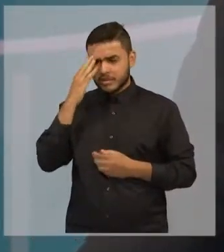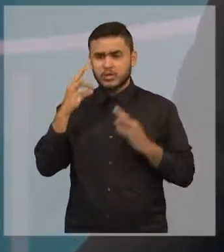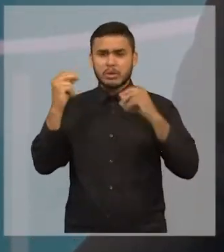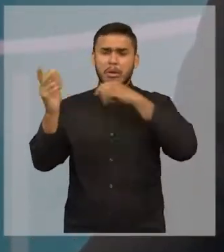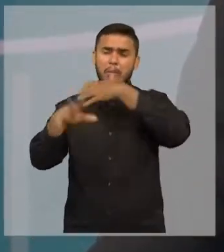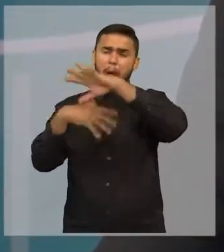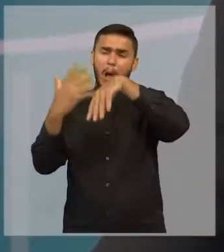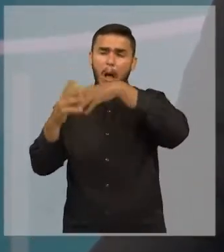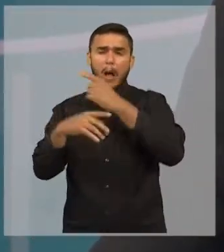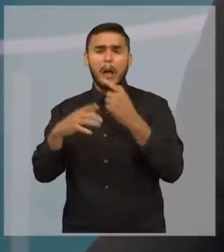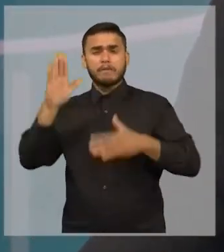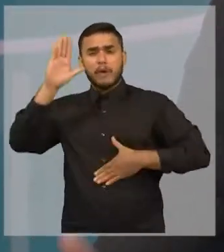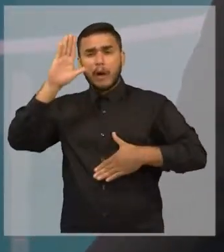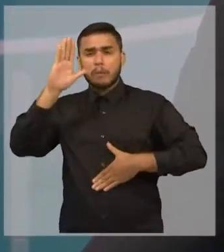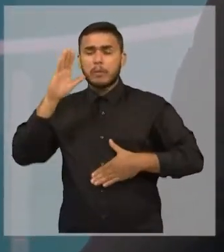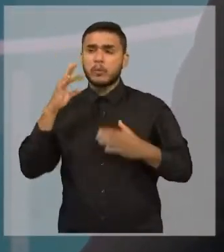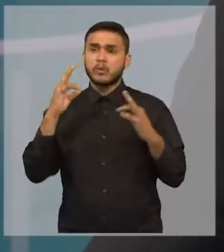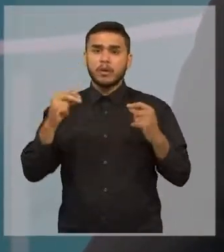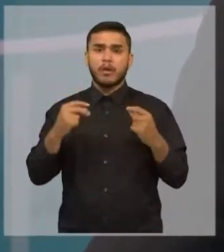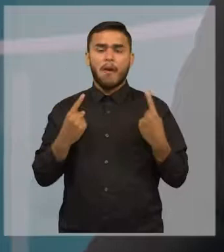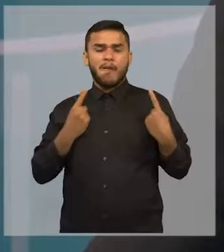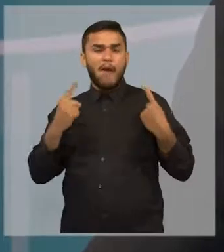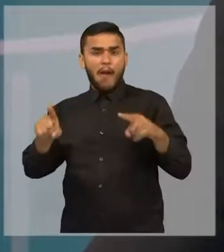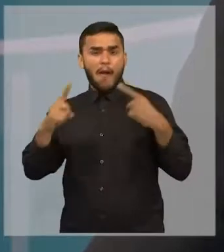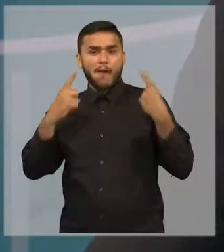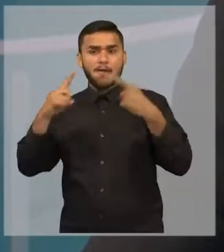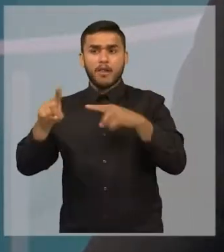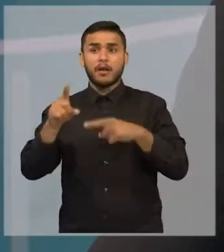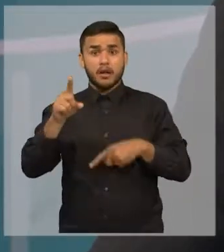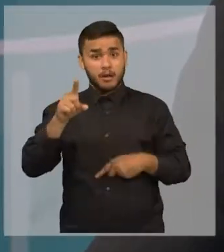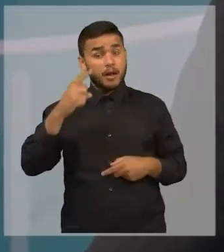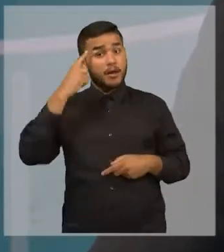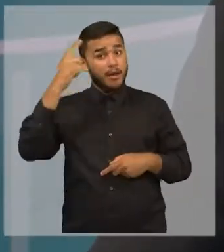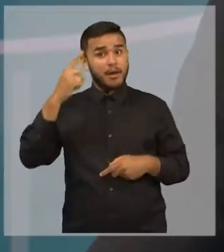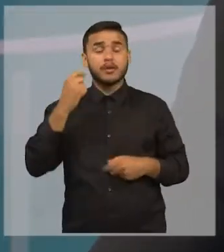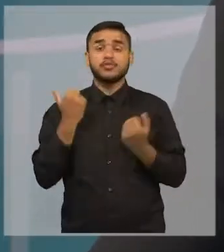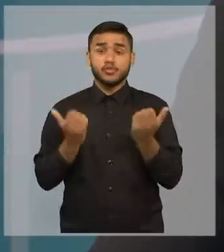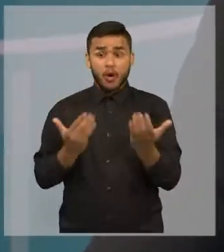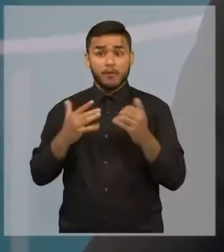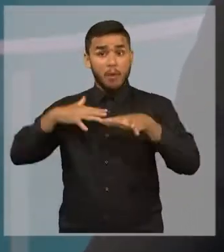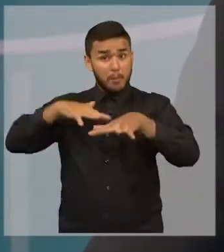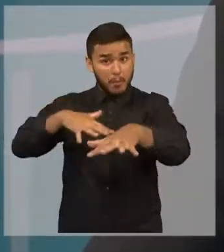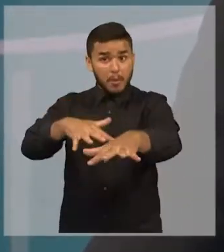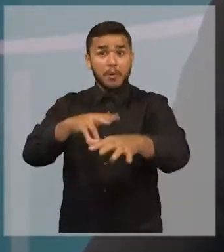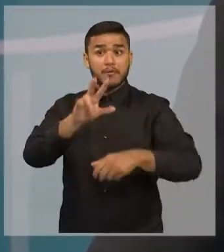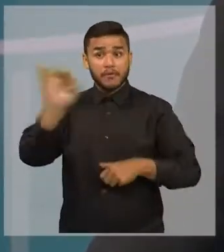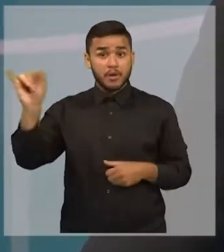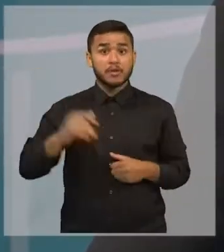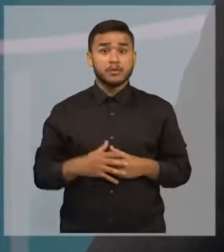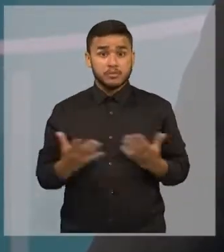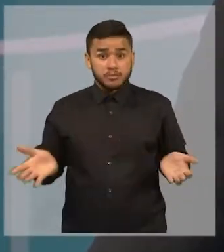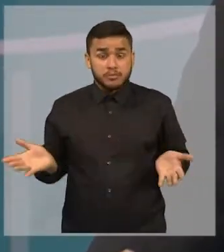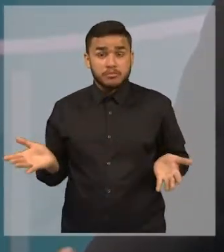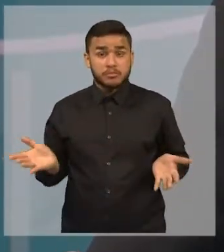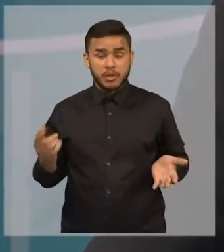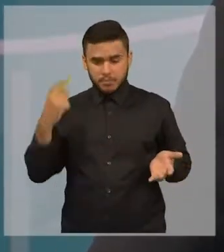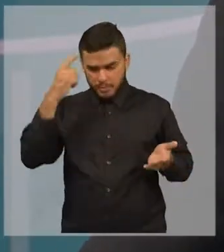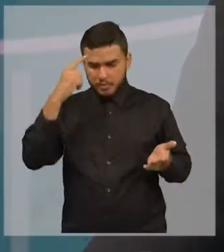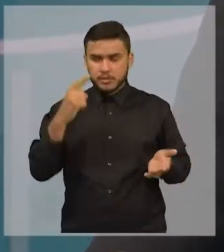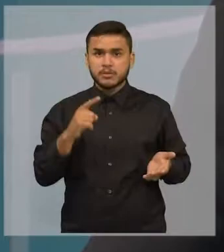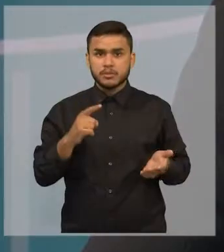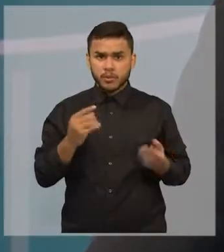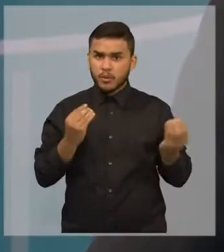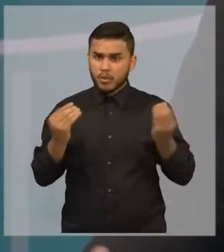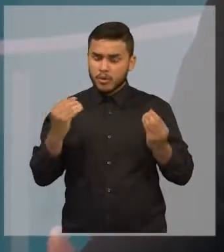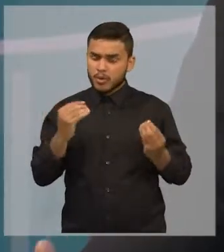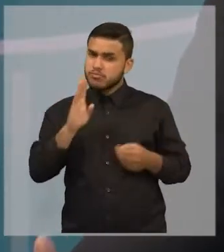produzindo balbúrdia, e aí toca fogo no circo, né? Aí os meninos vão para a rua, porque comem essa bola, acreditam que ele